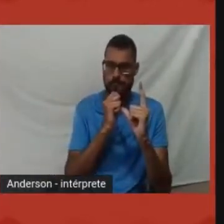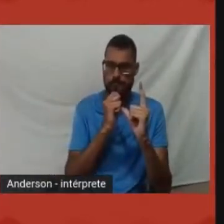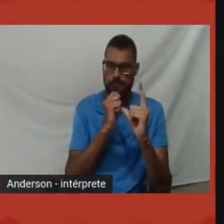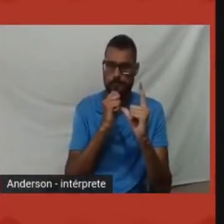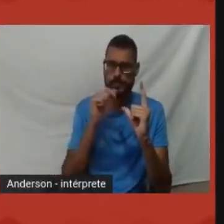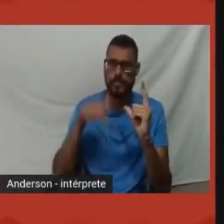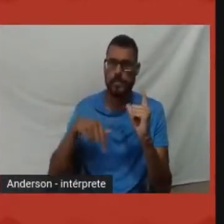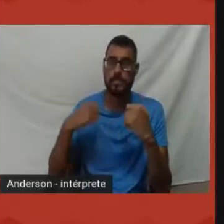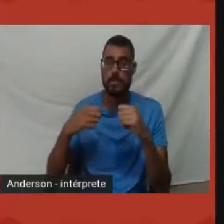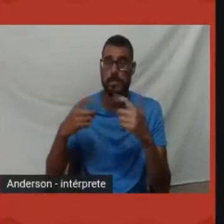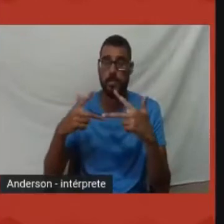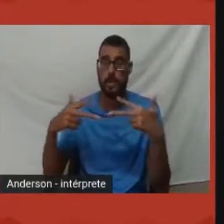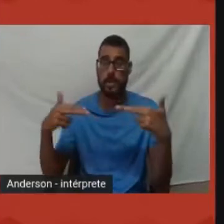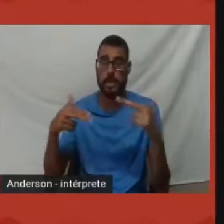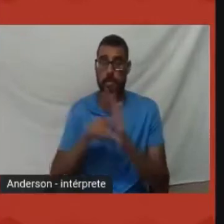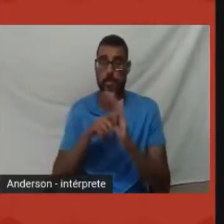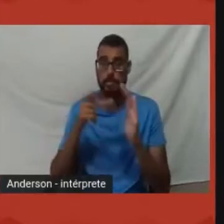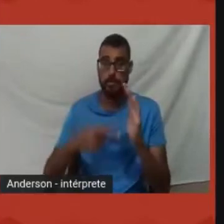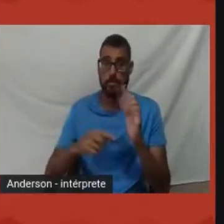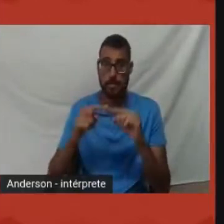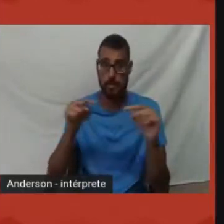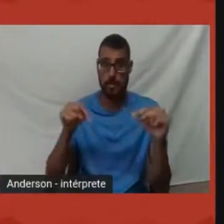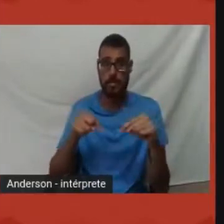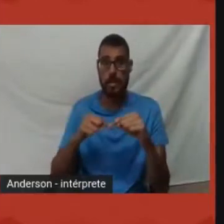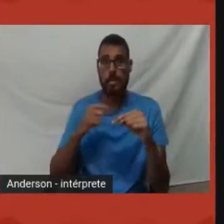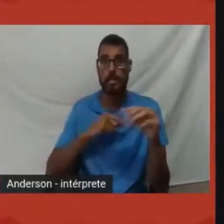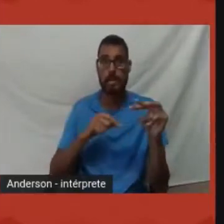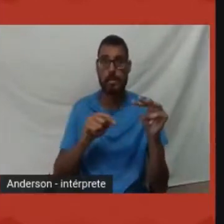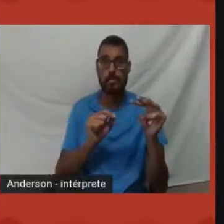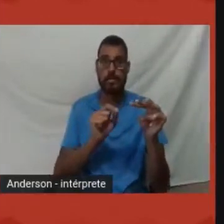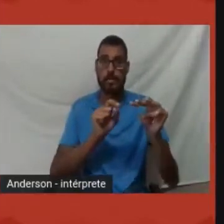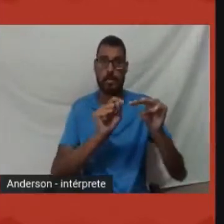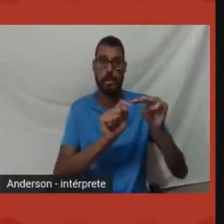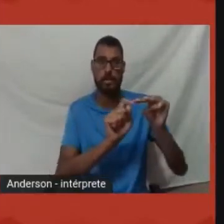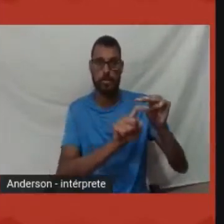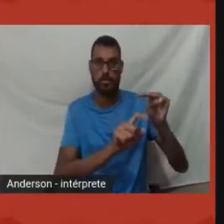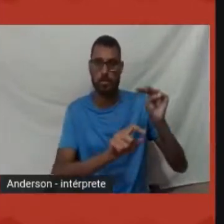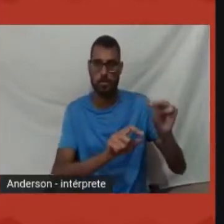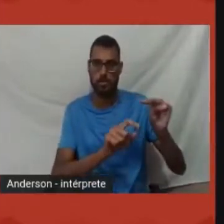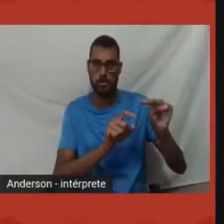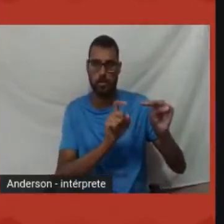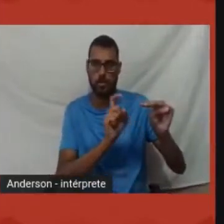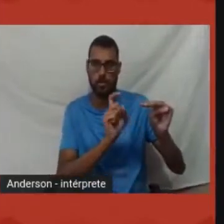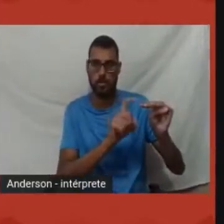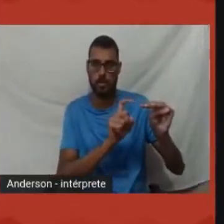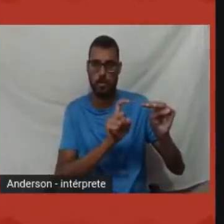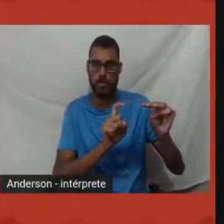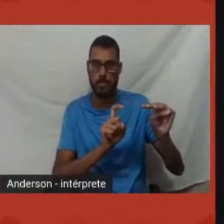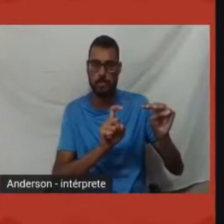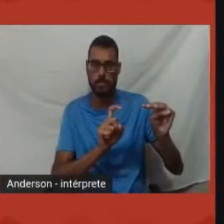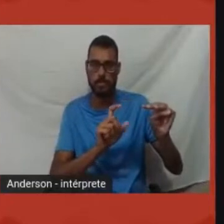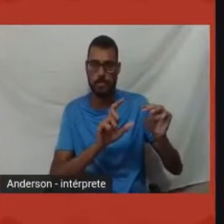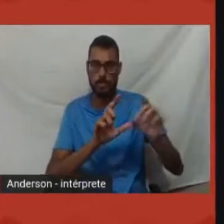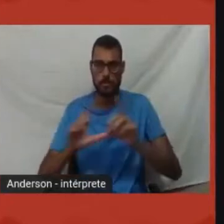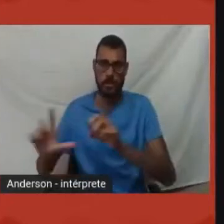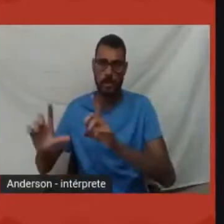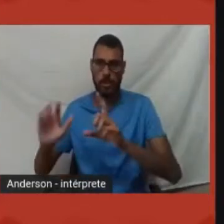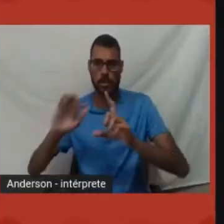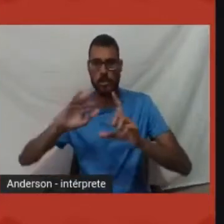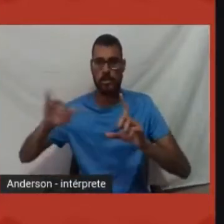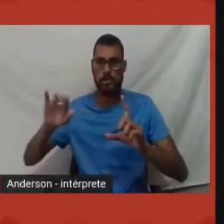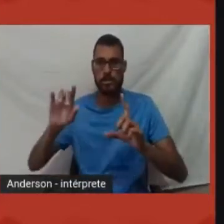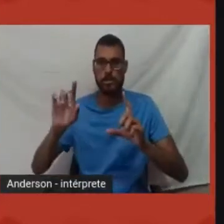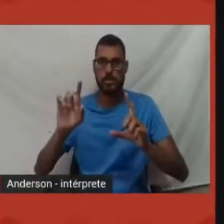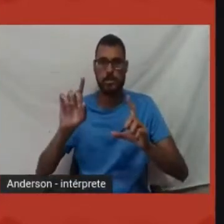desta sala, tá? Então, você vai entrar nos três pontinhos ali no canto direito inferior.